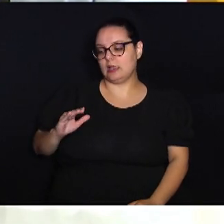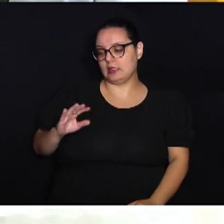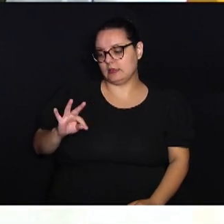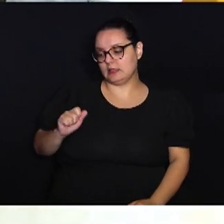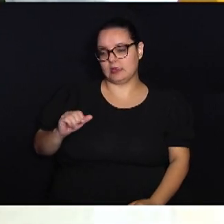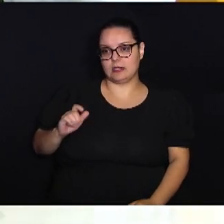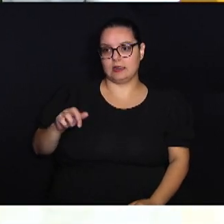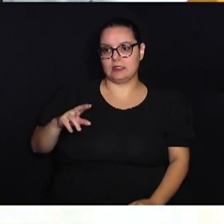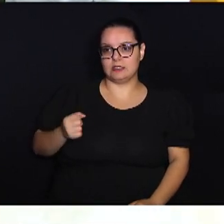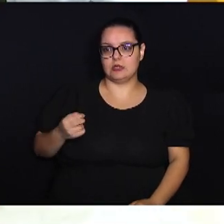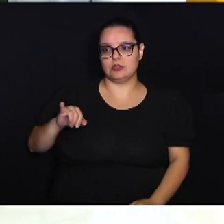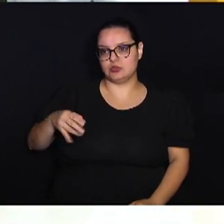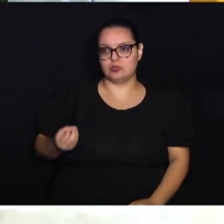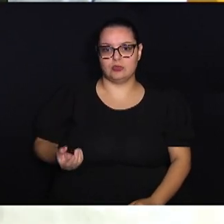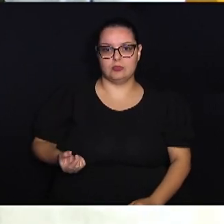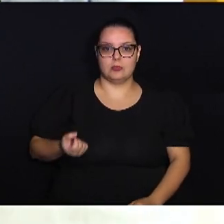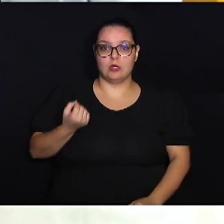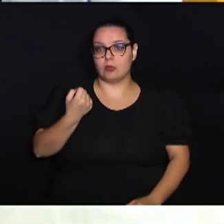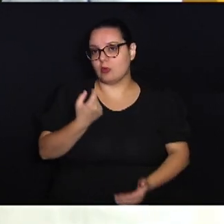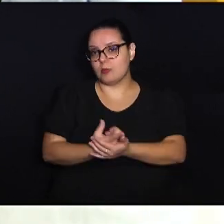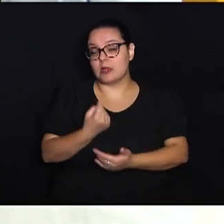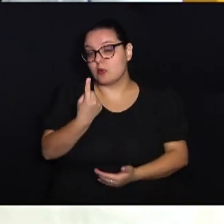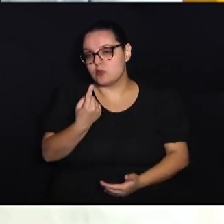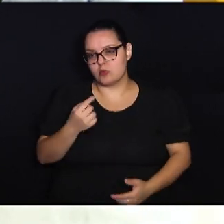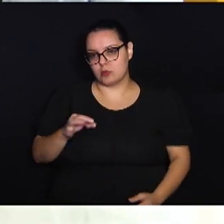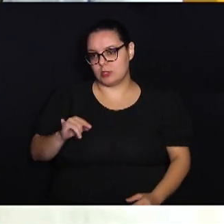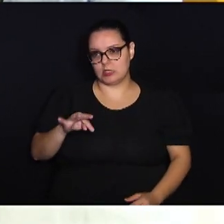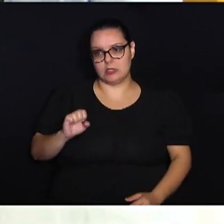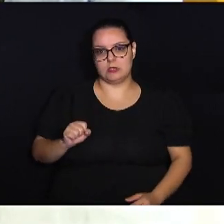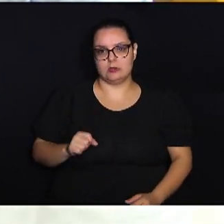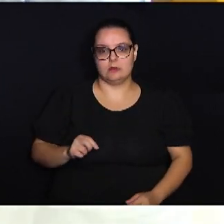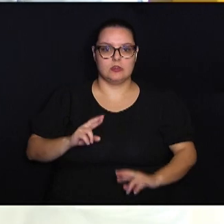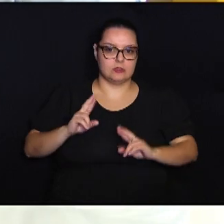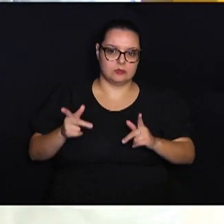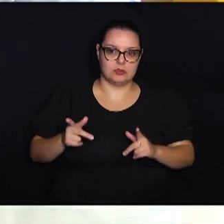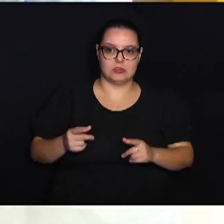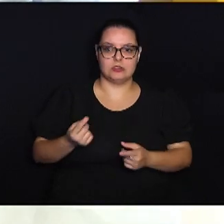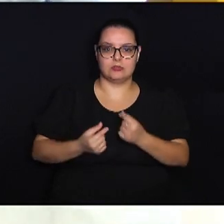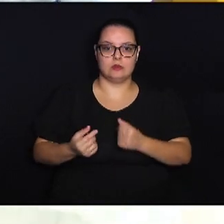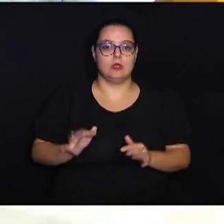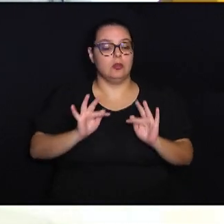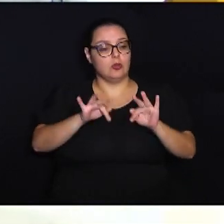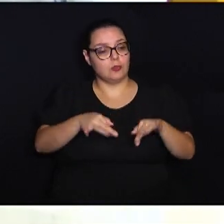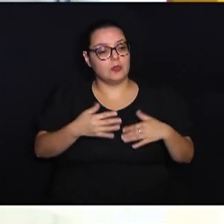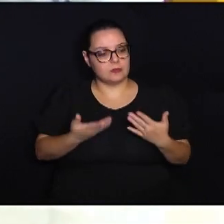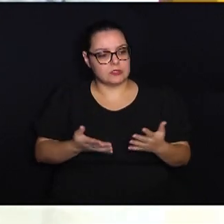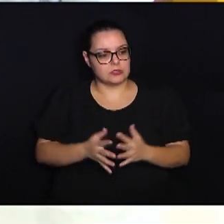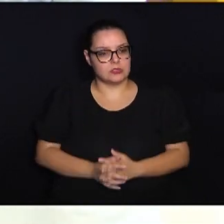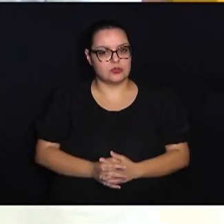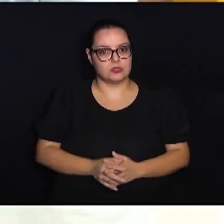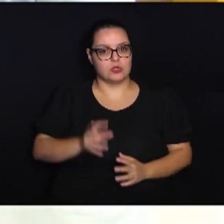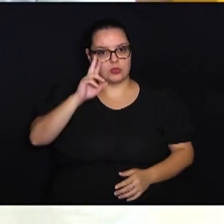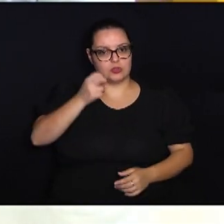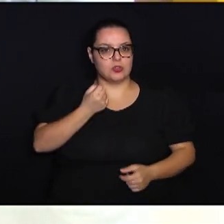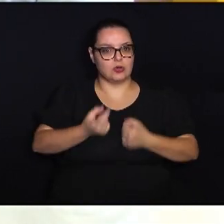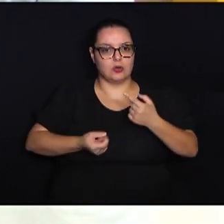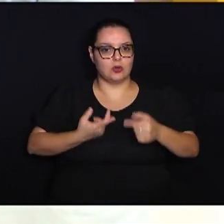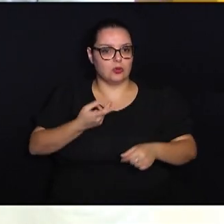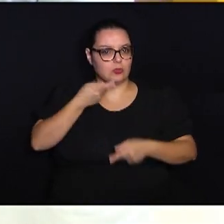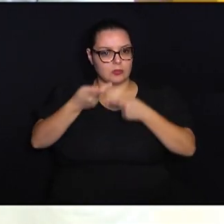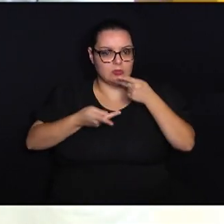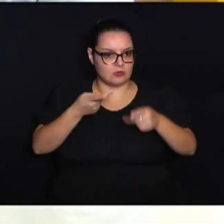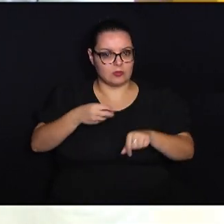efeito negativo pressionar a inflação. Sobretudo num contexto em que eu tenho outros elementos que também